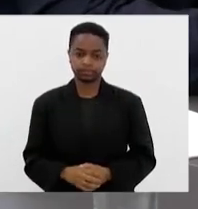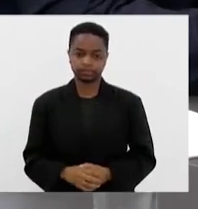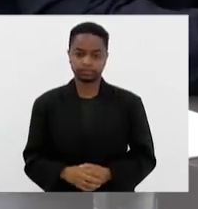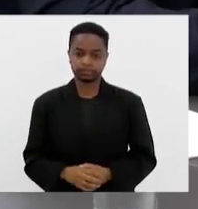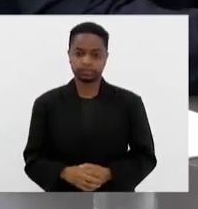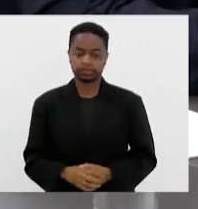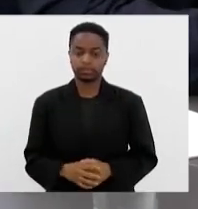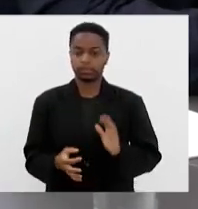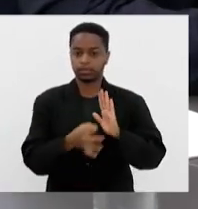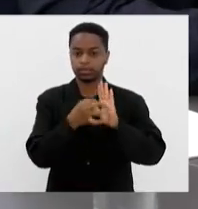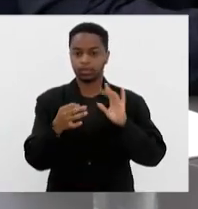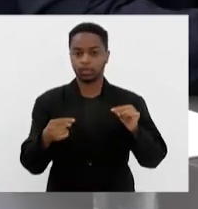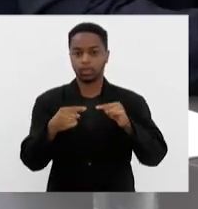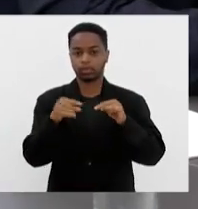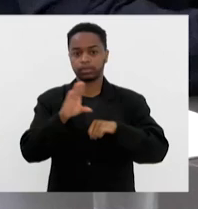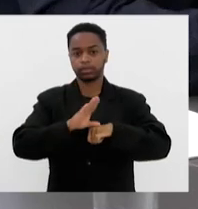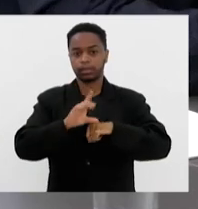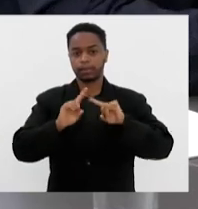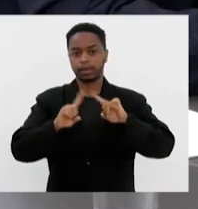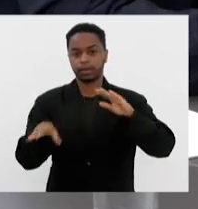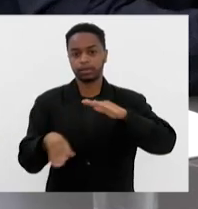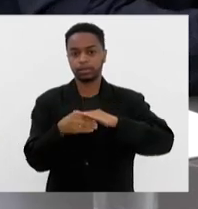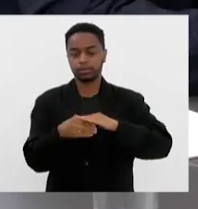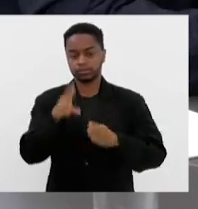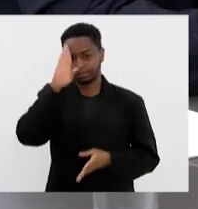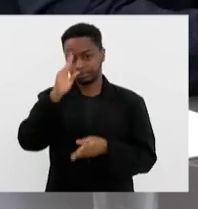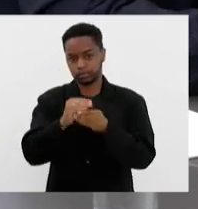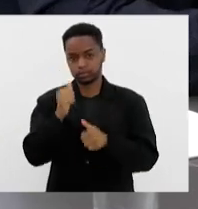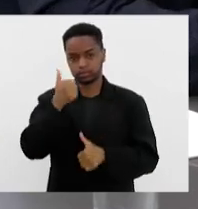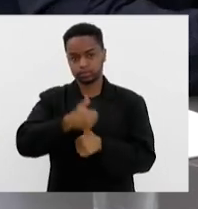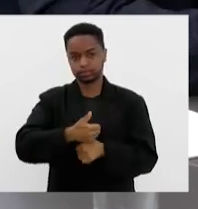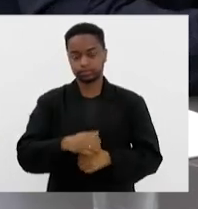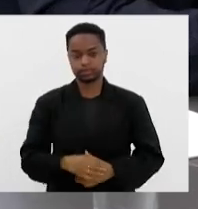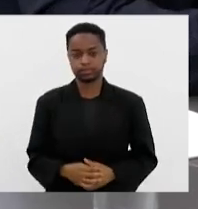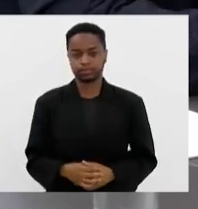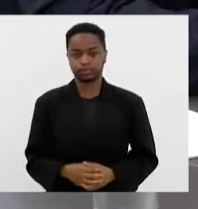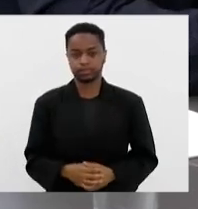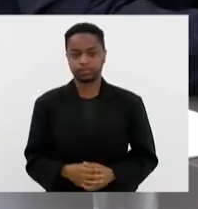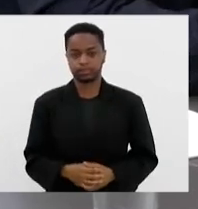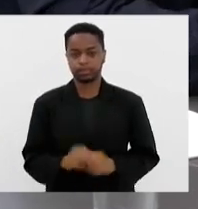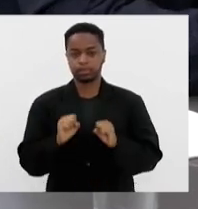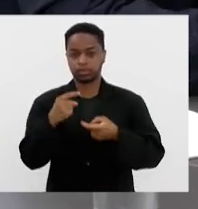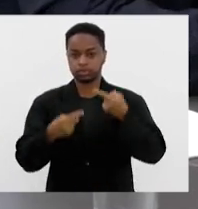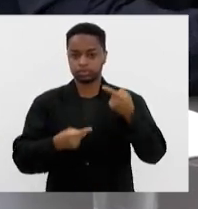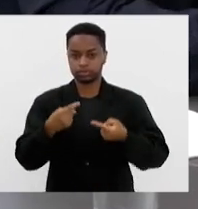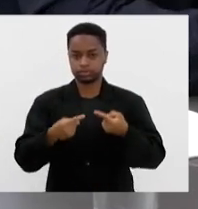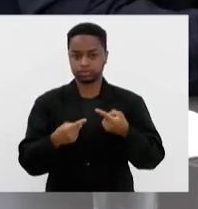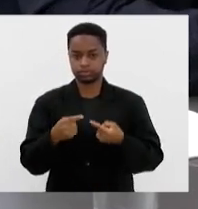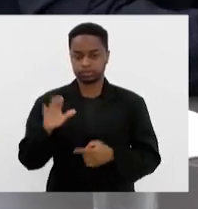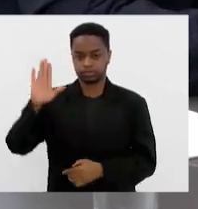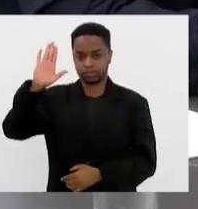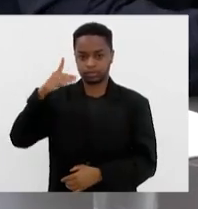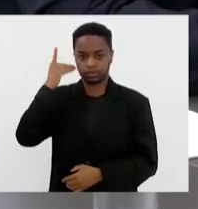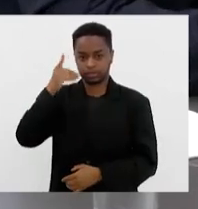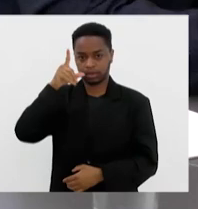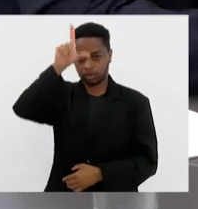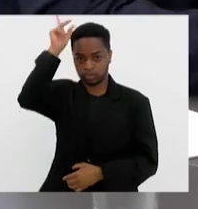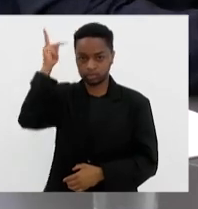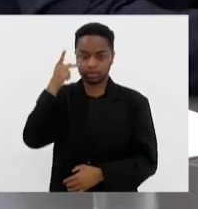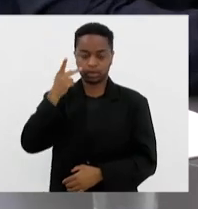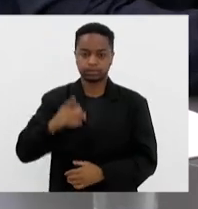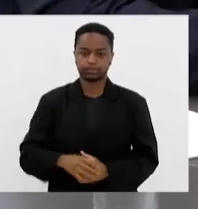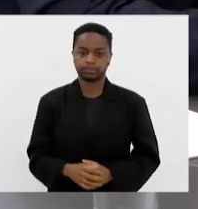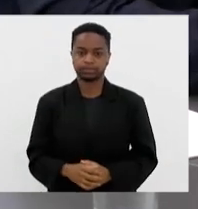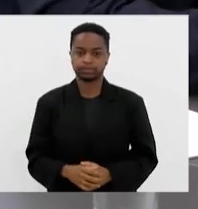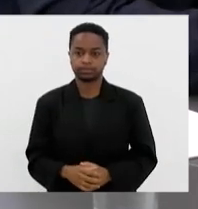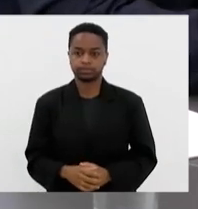foi pela constitucionalidade, com emendas, concluindo por substitutivo. Em discussão, deputado... Só para saber qual foi a emenda. Qual